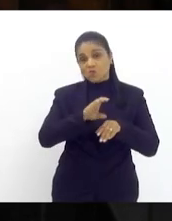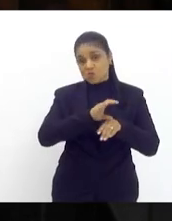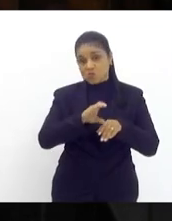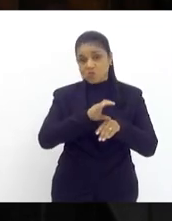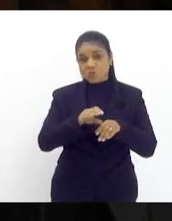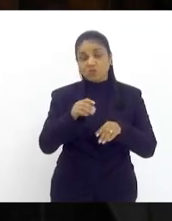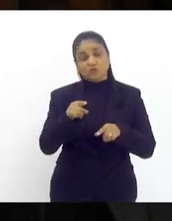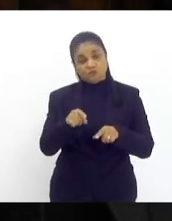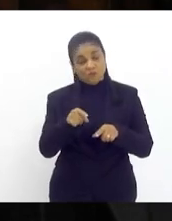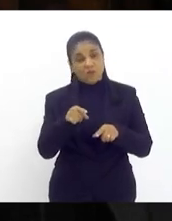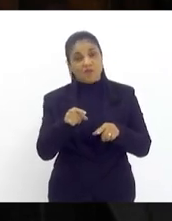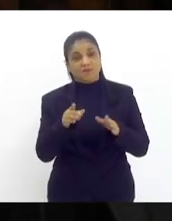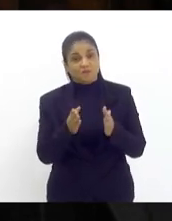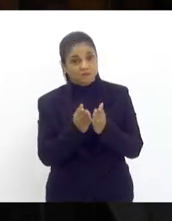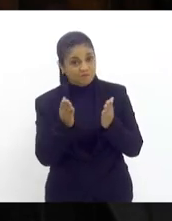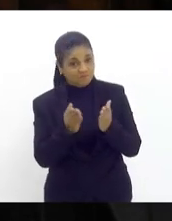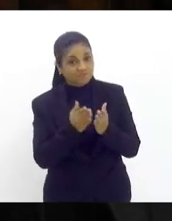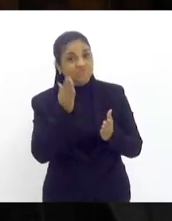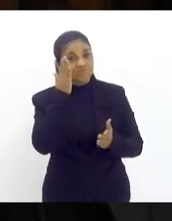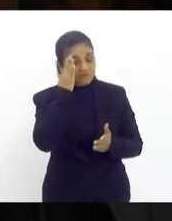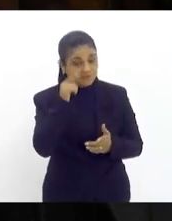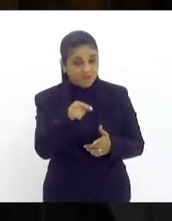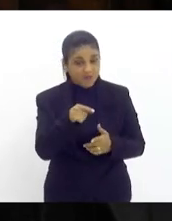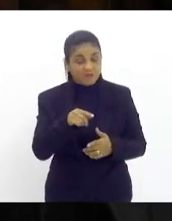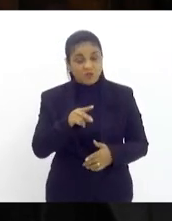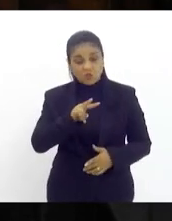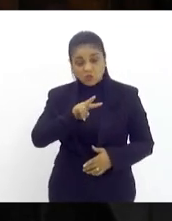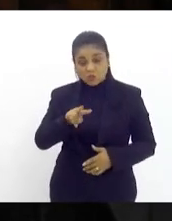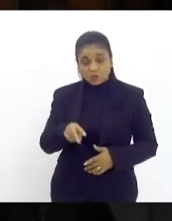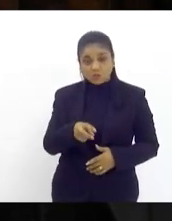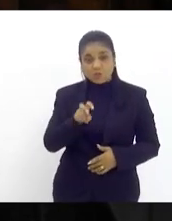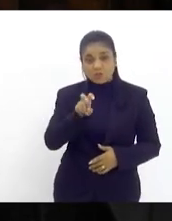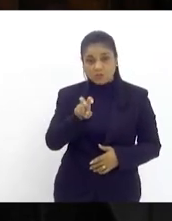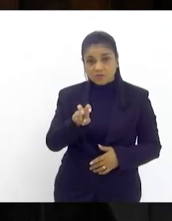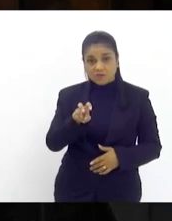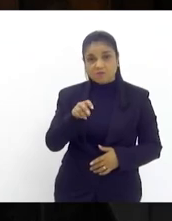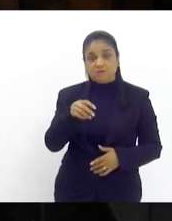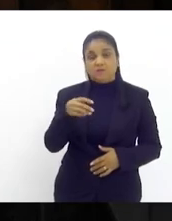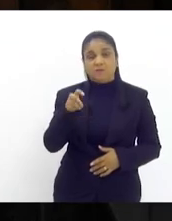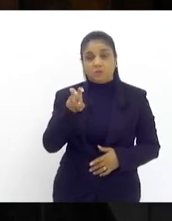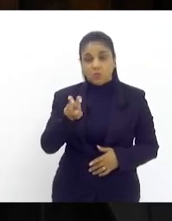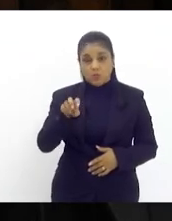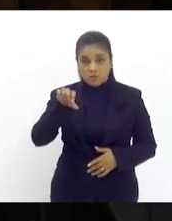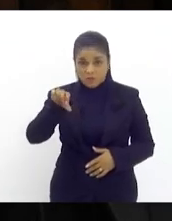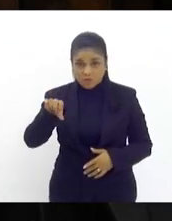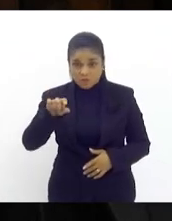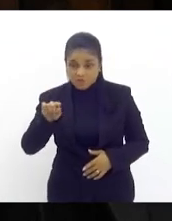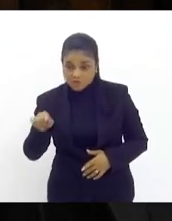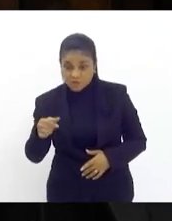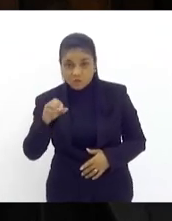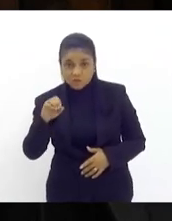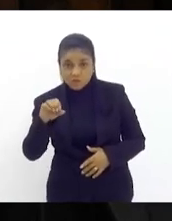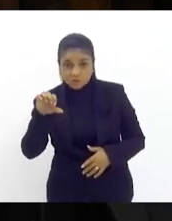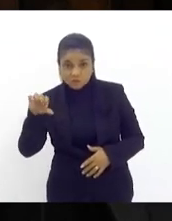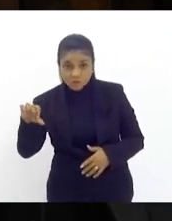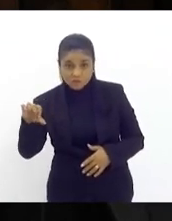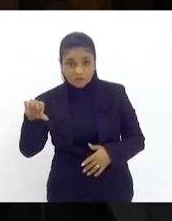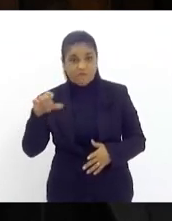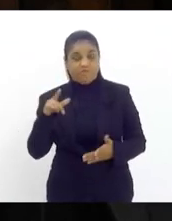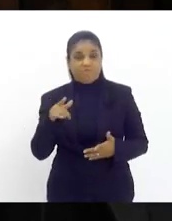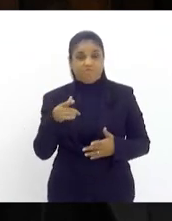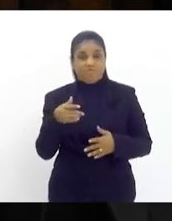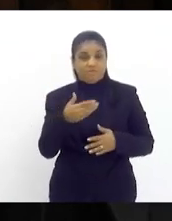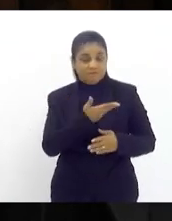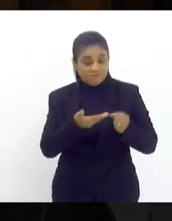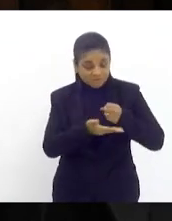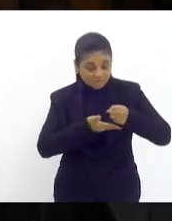2251 e 9 centavos Esse é o piso do magistério do Estado hoje o piso